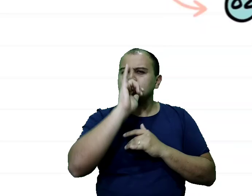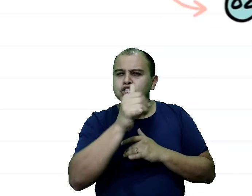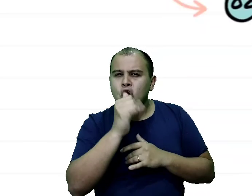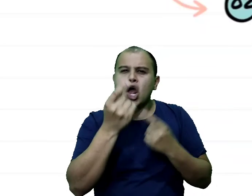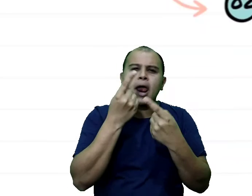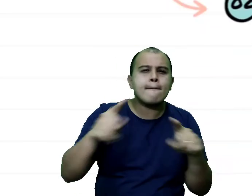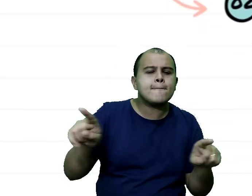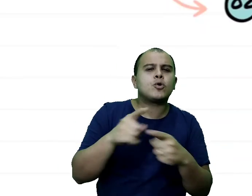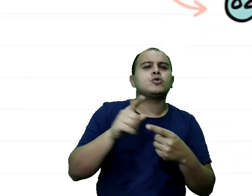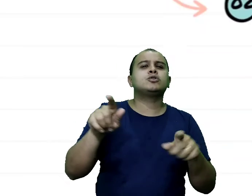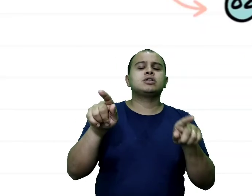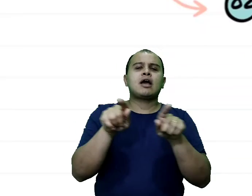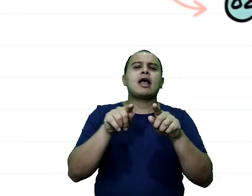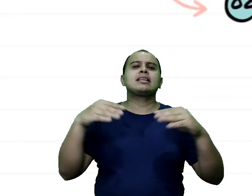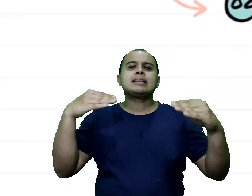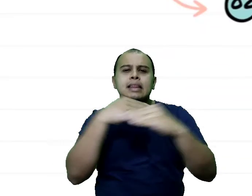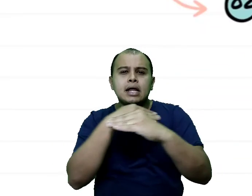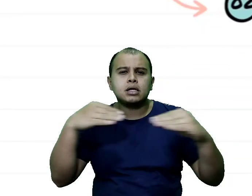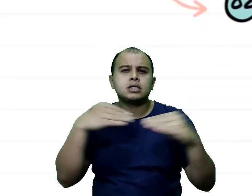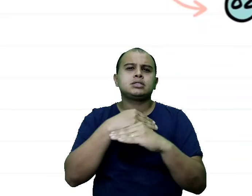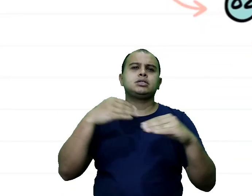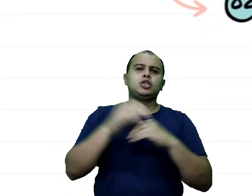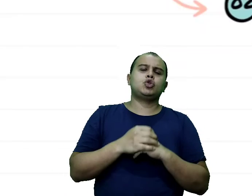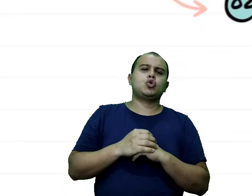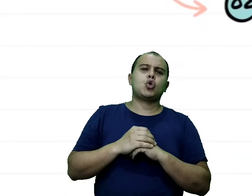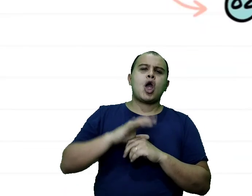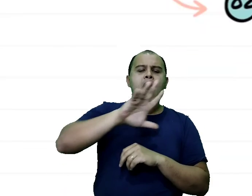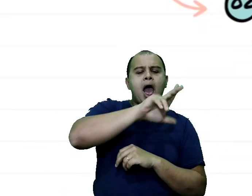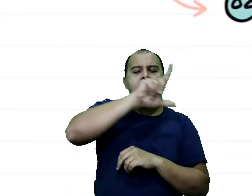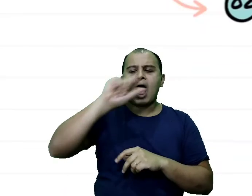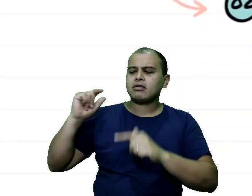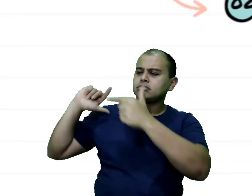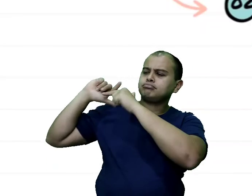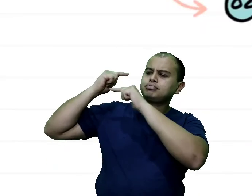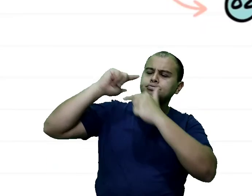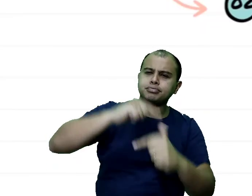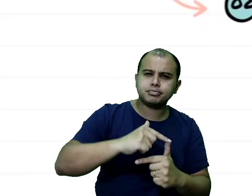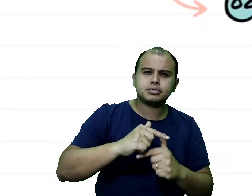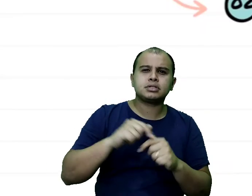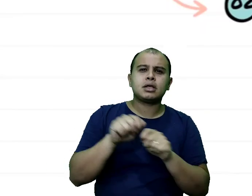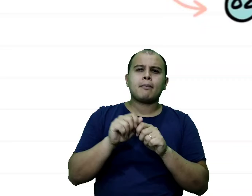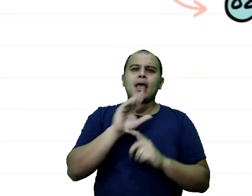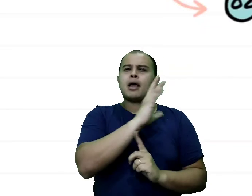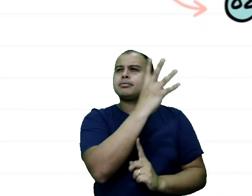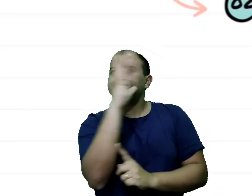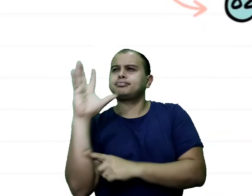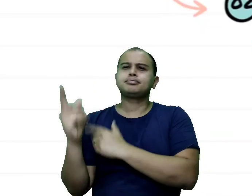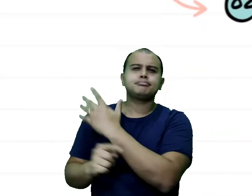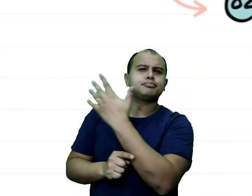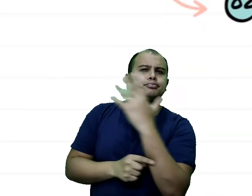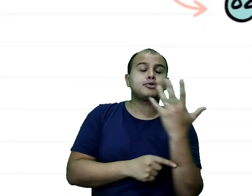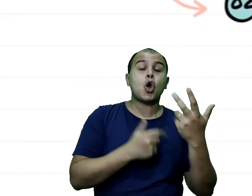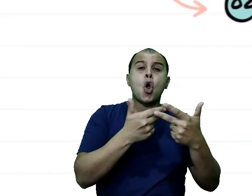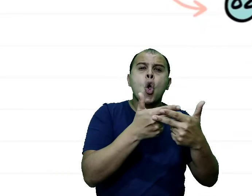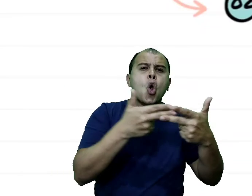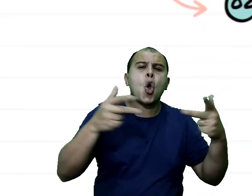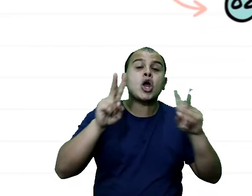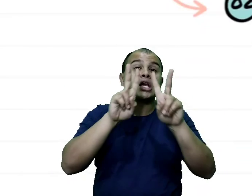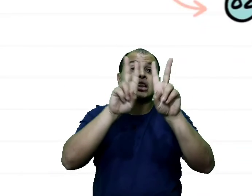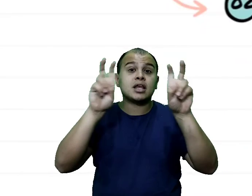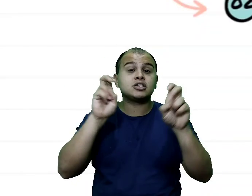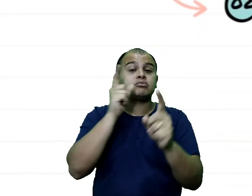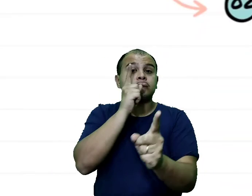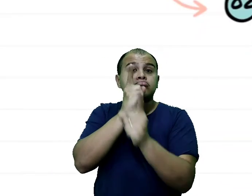temas diversos como trânsito, africanidades, meio ambiente, coisas que a gente encontra